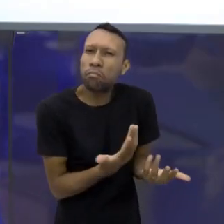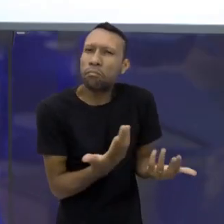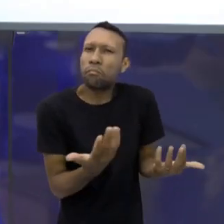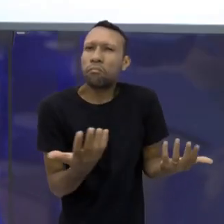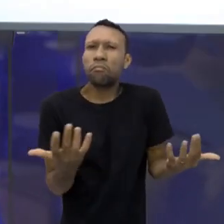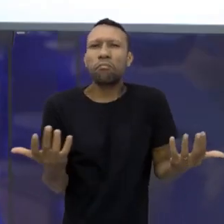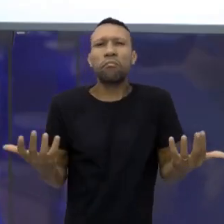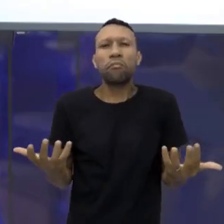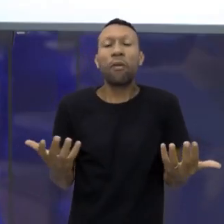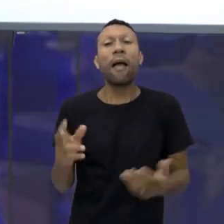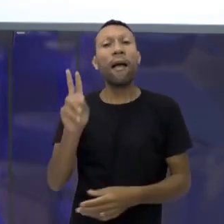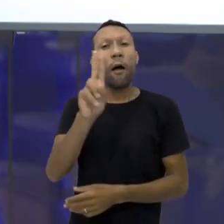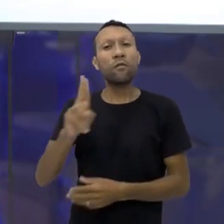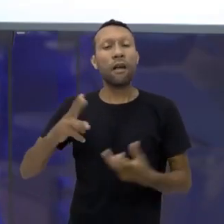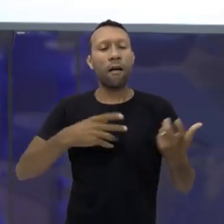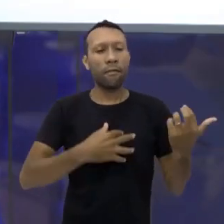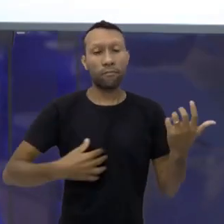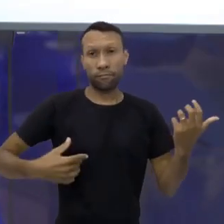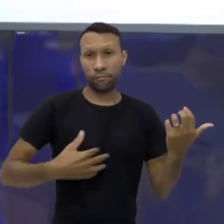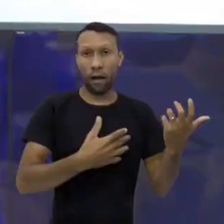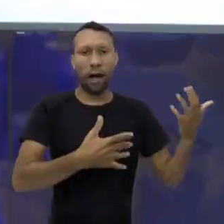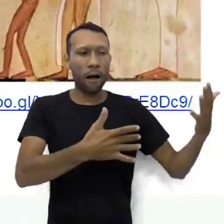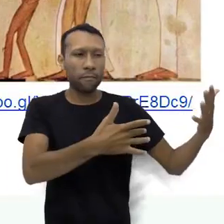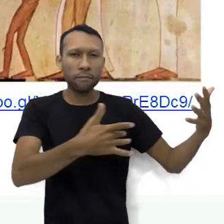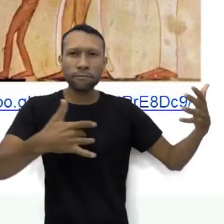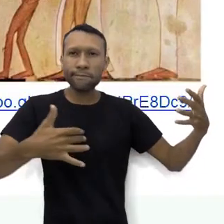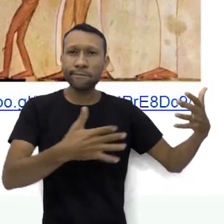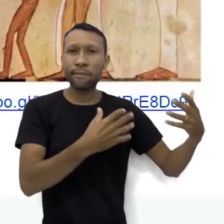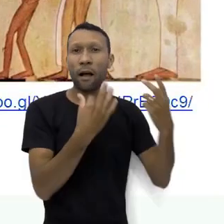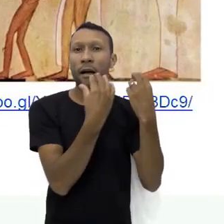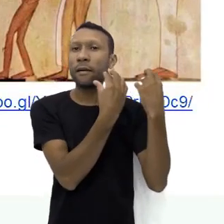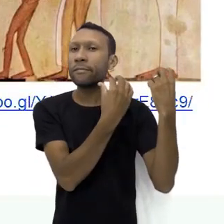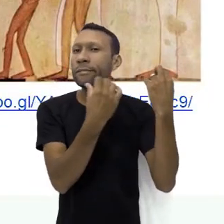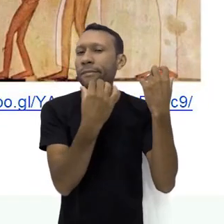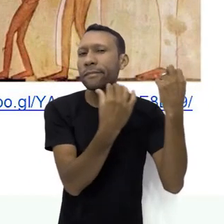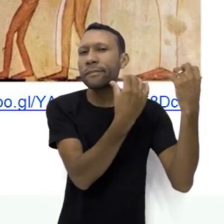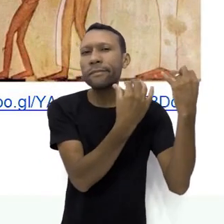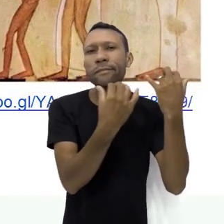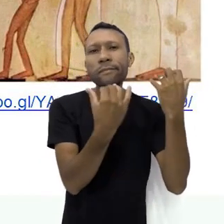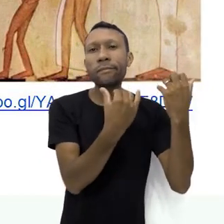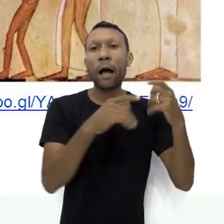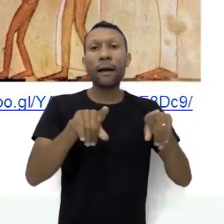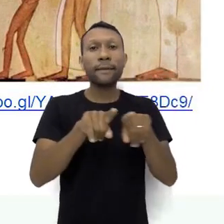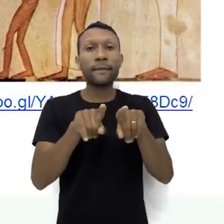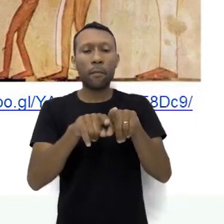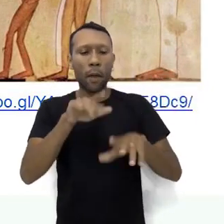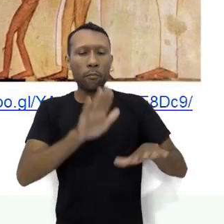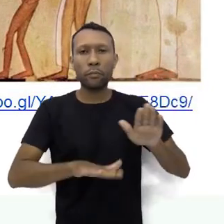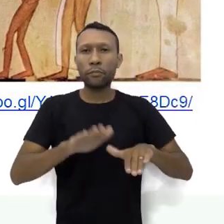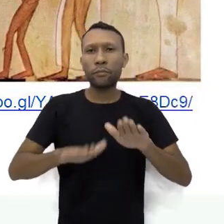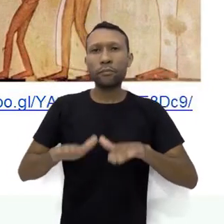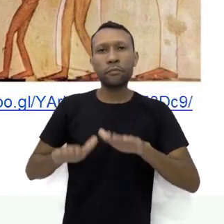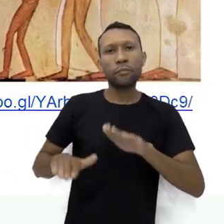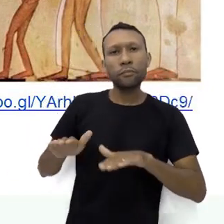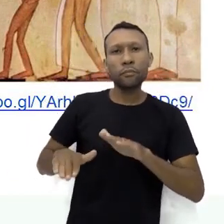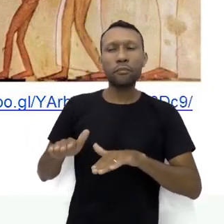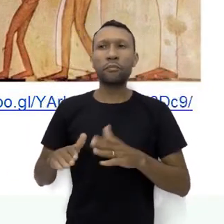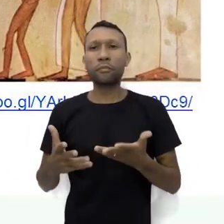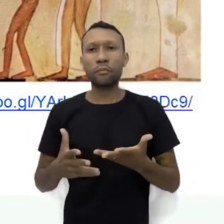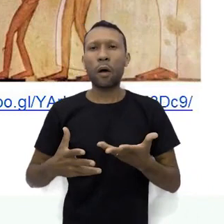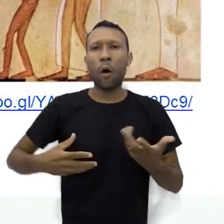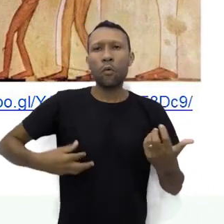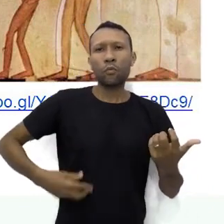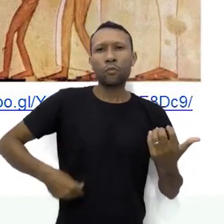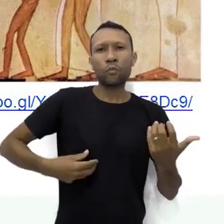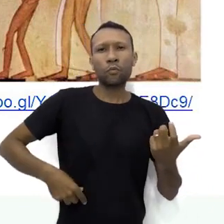os instrumentos utilizados eram harpas, flautas, instrumento de percussão e cítara, que